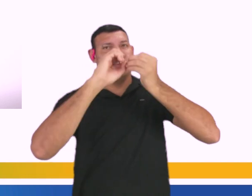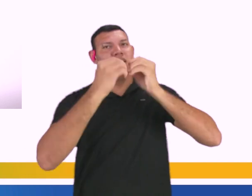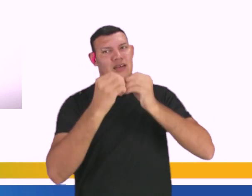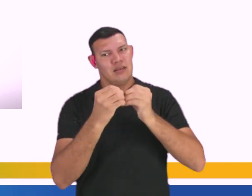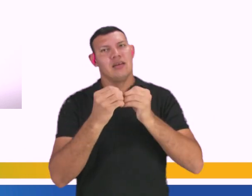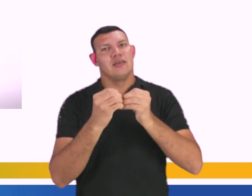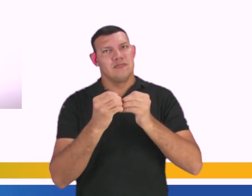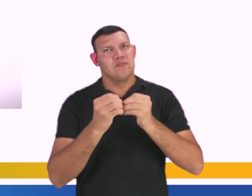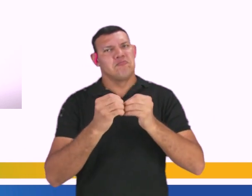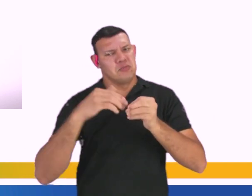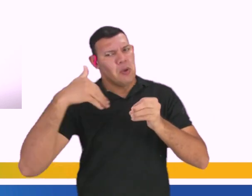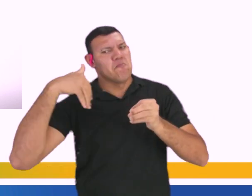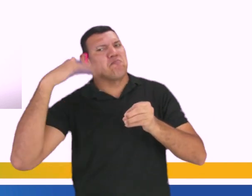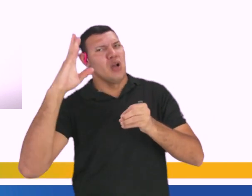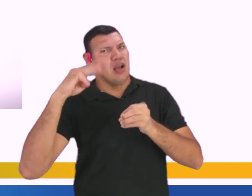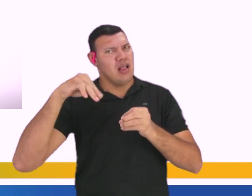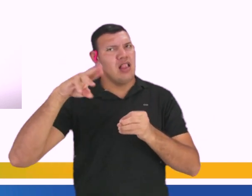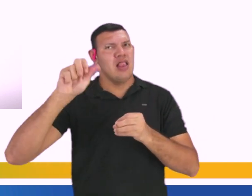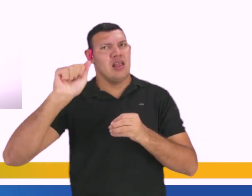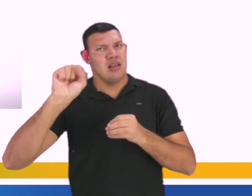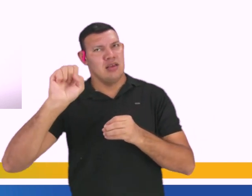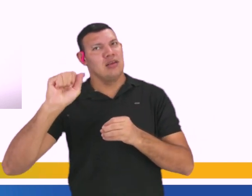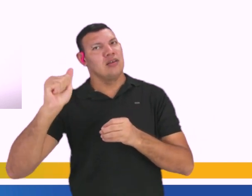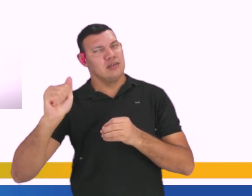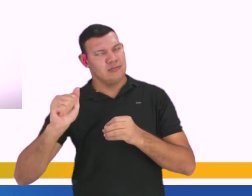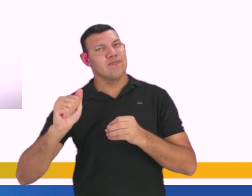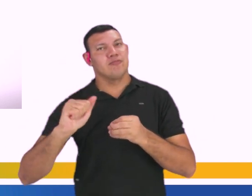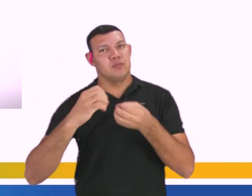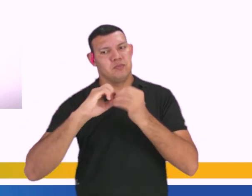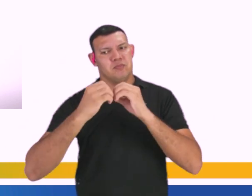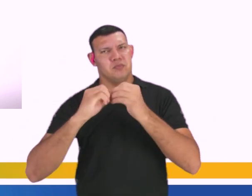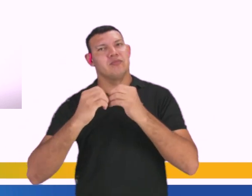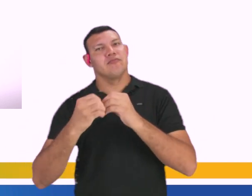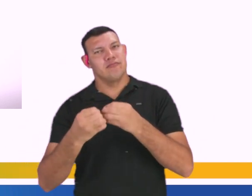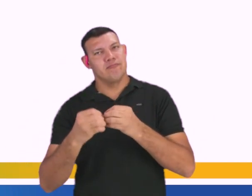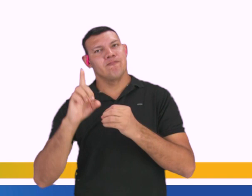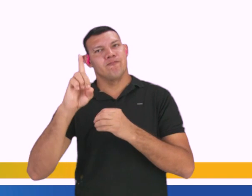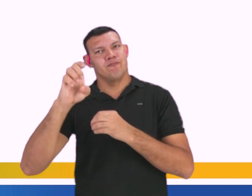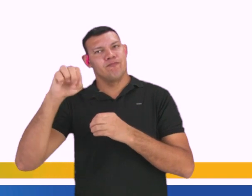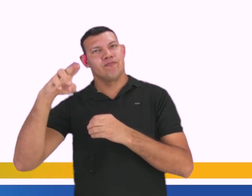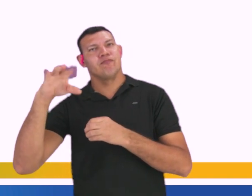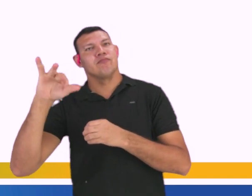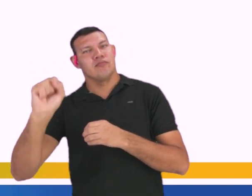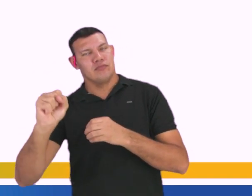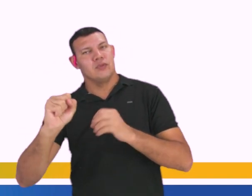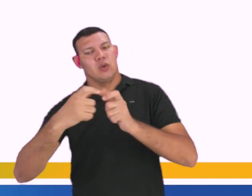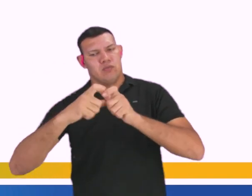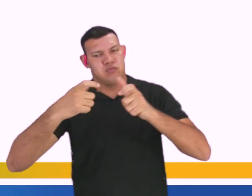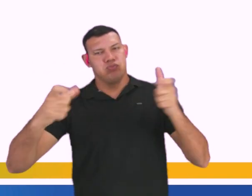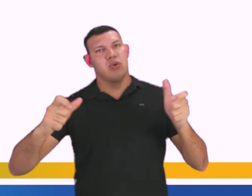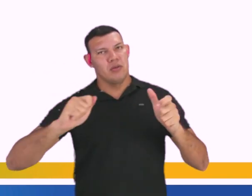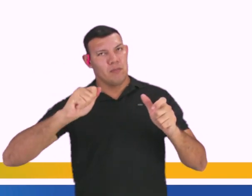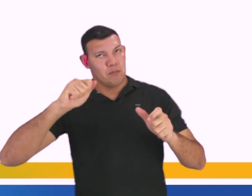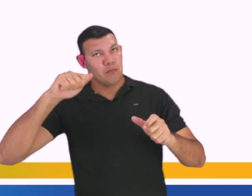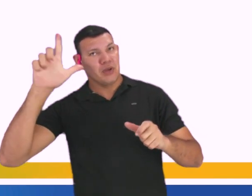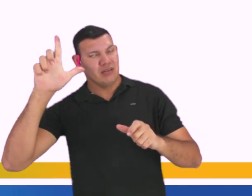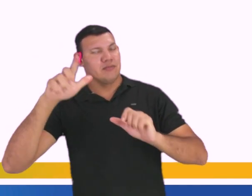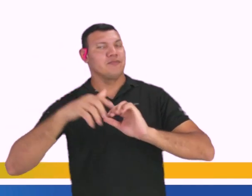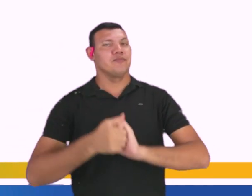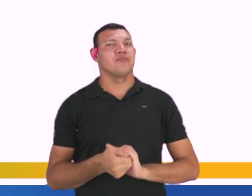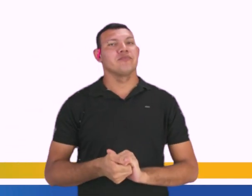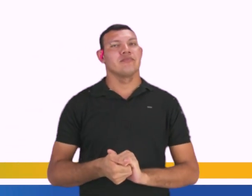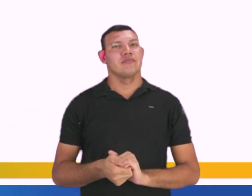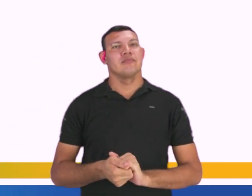maior no terceiro aí, de modo que ele teve uma densidade maior. Então tem a ver com essa distribuição de massa no